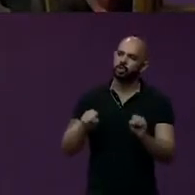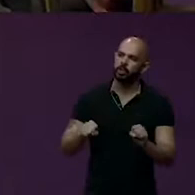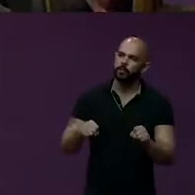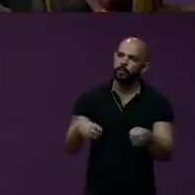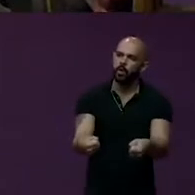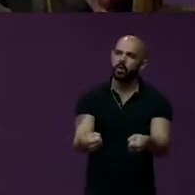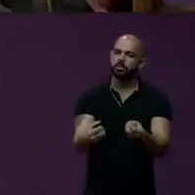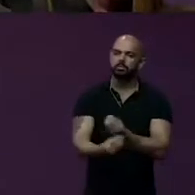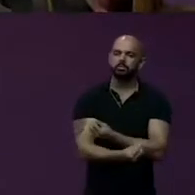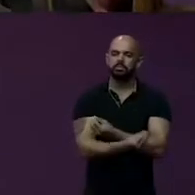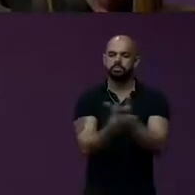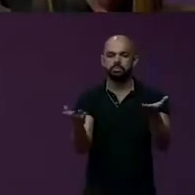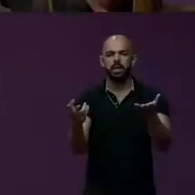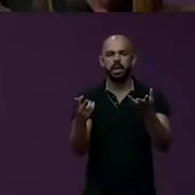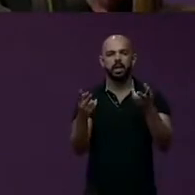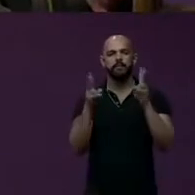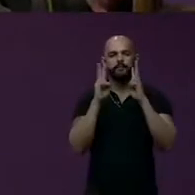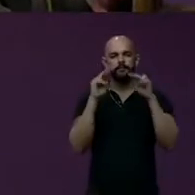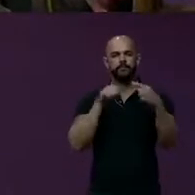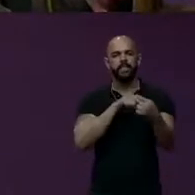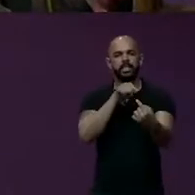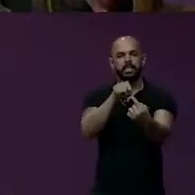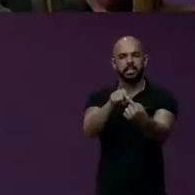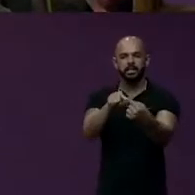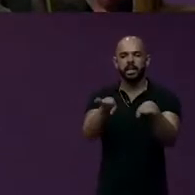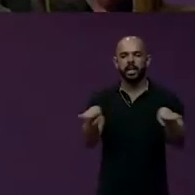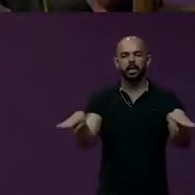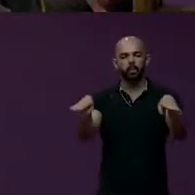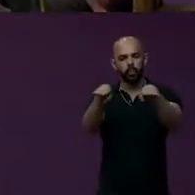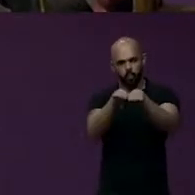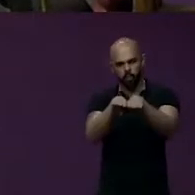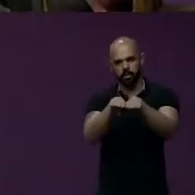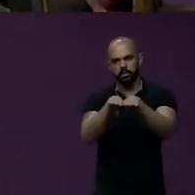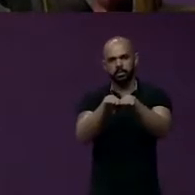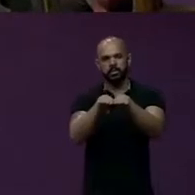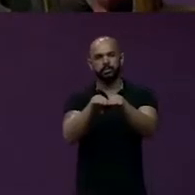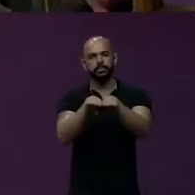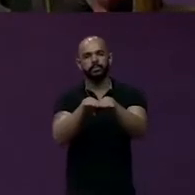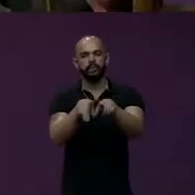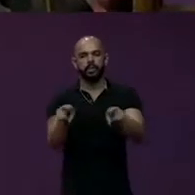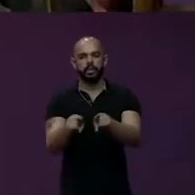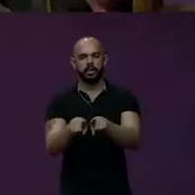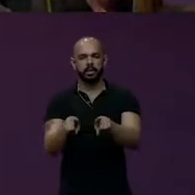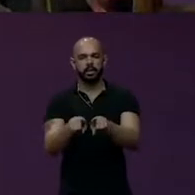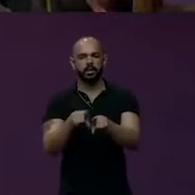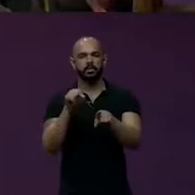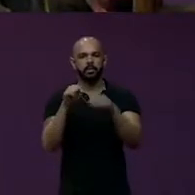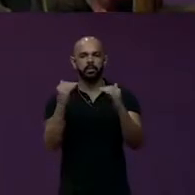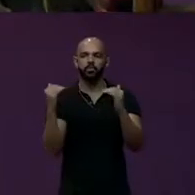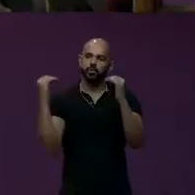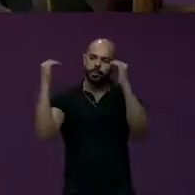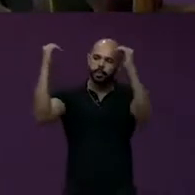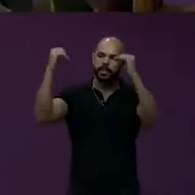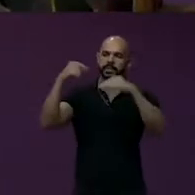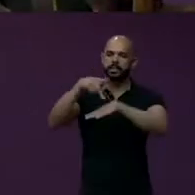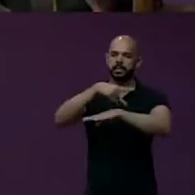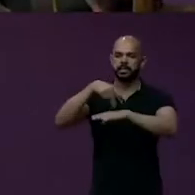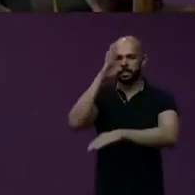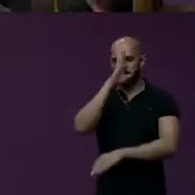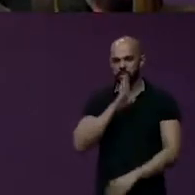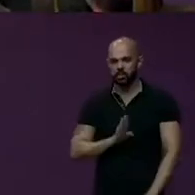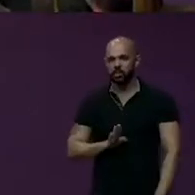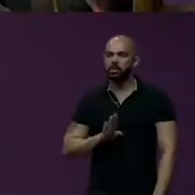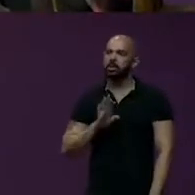esforço a serviço de uma visão de equidade, de uma visão também de soberania nacional, e eu acho que